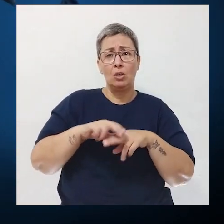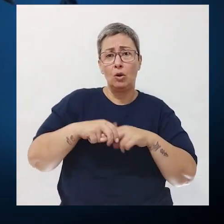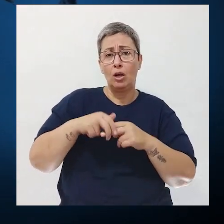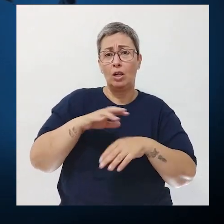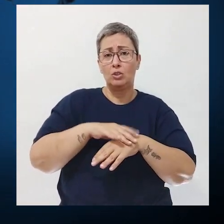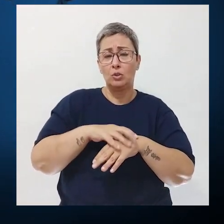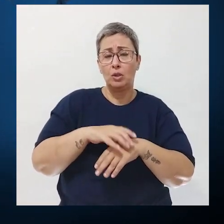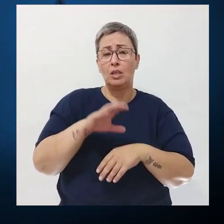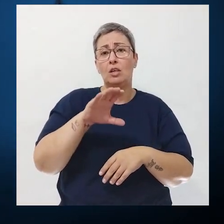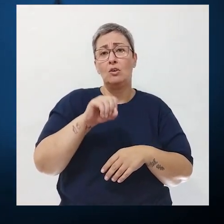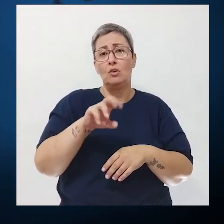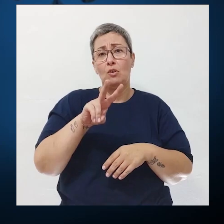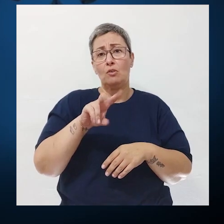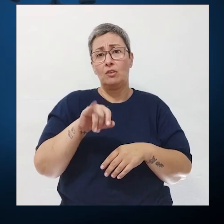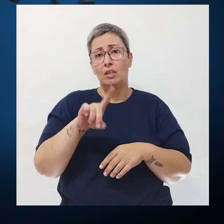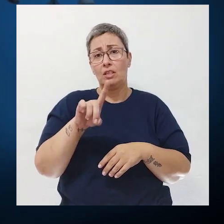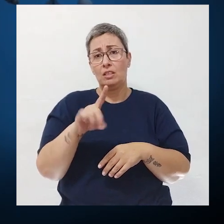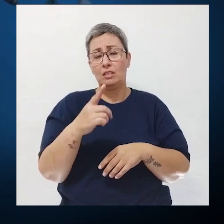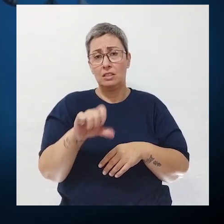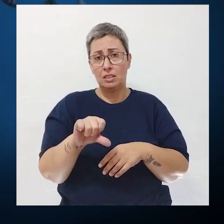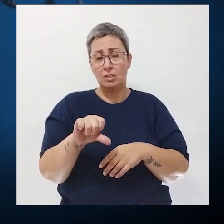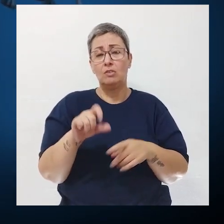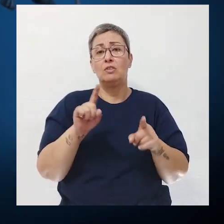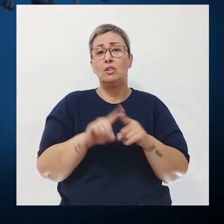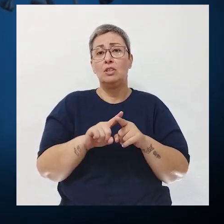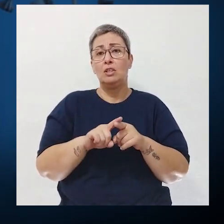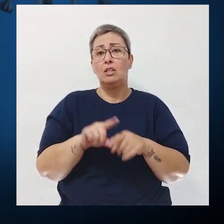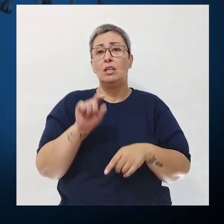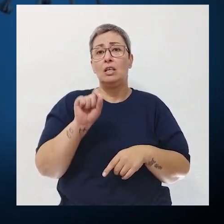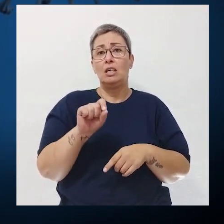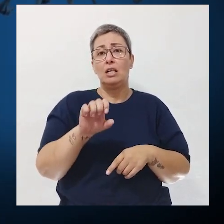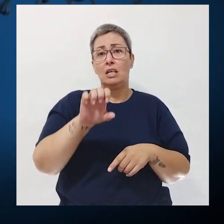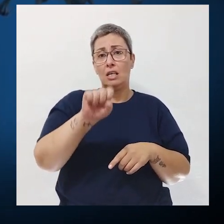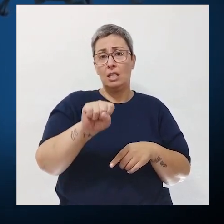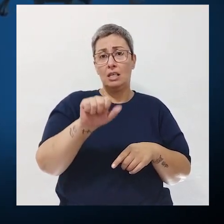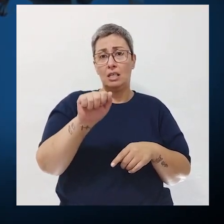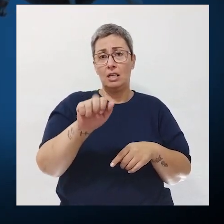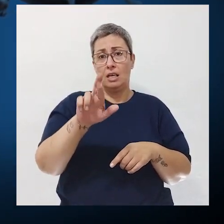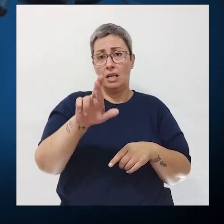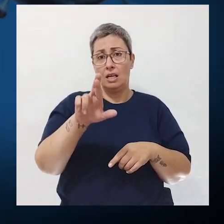Covid-19, ou um outro nome que é o